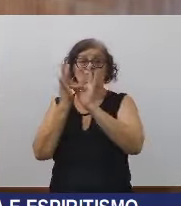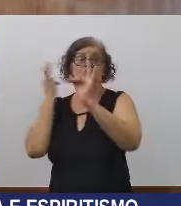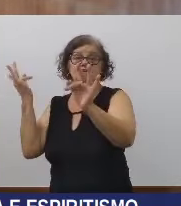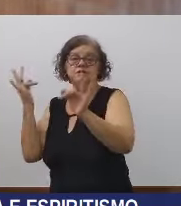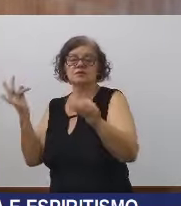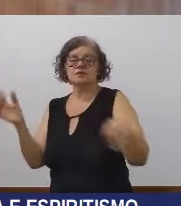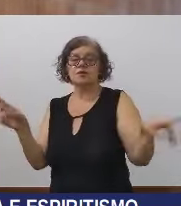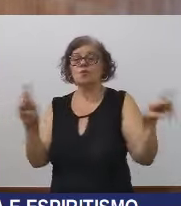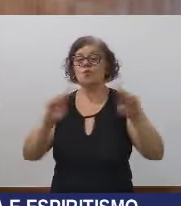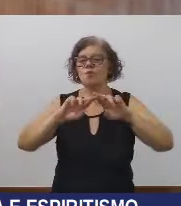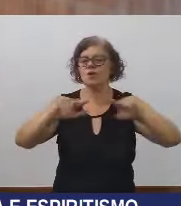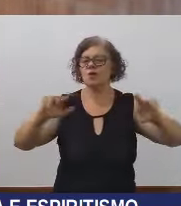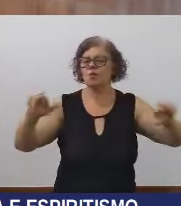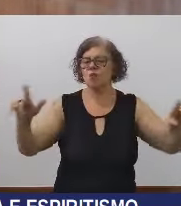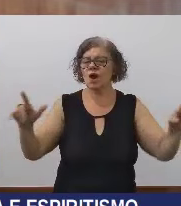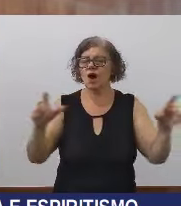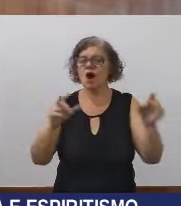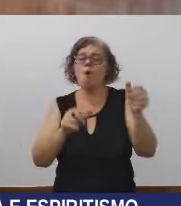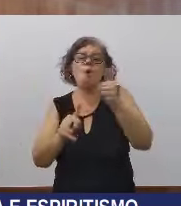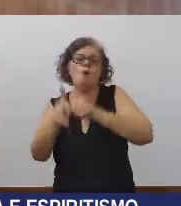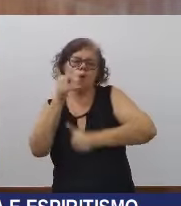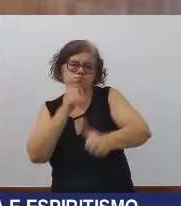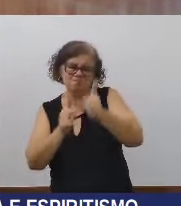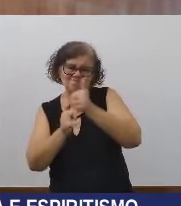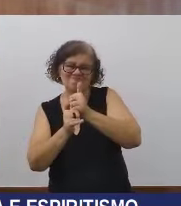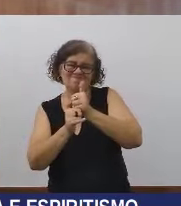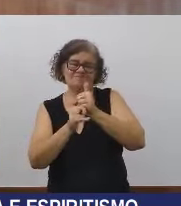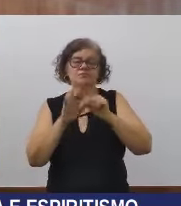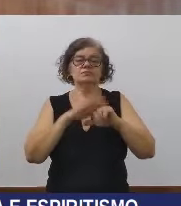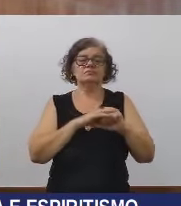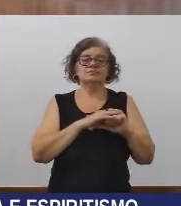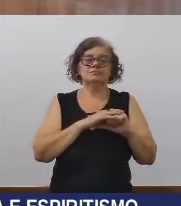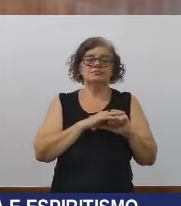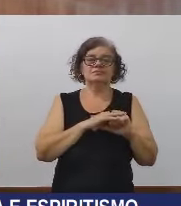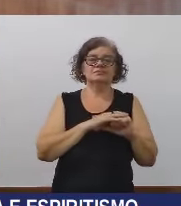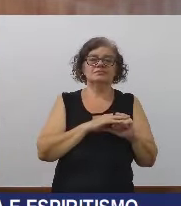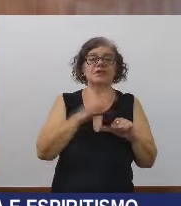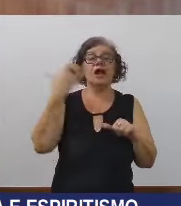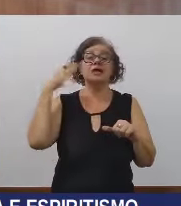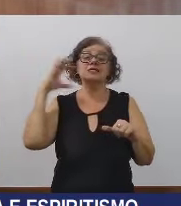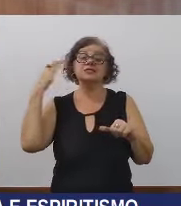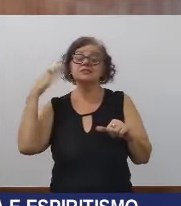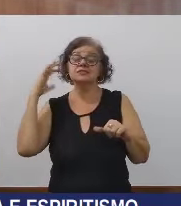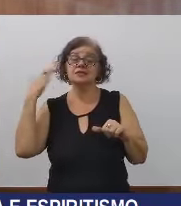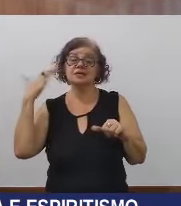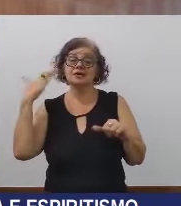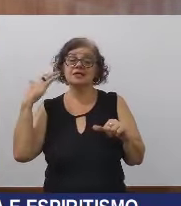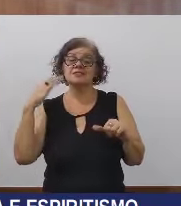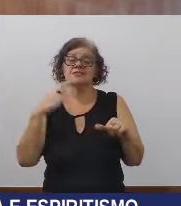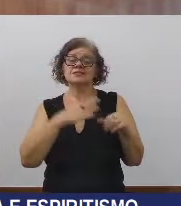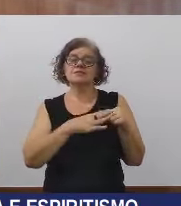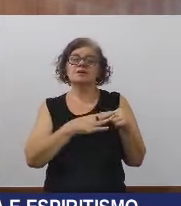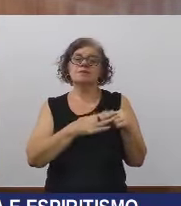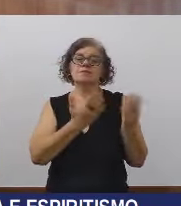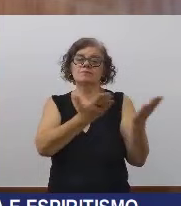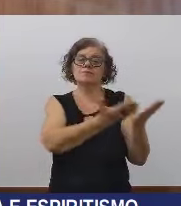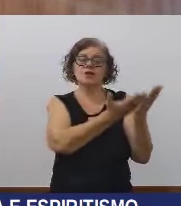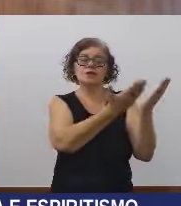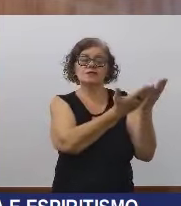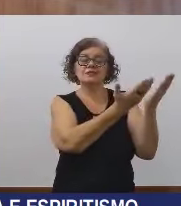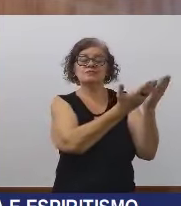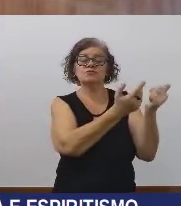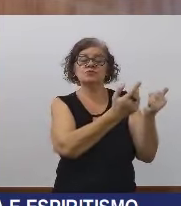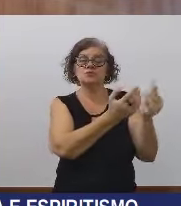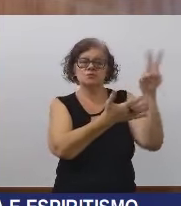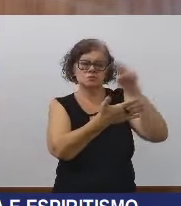Um físico a mesma forma, e daí por diante. Ou seja, a ciência, como diz lá num trechinho desse